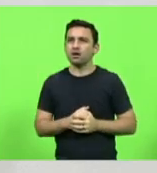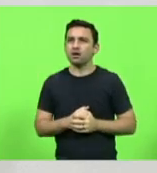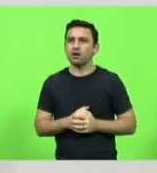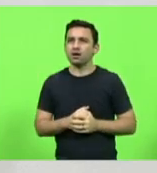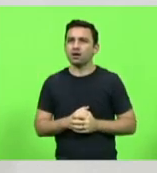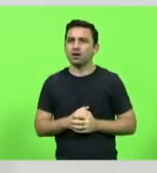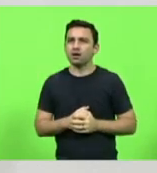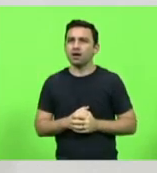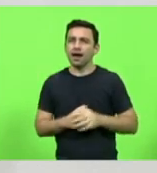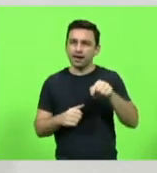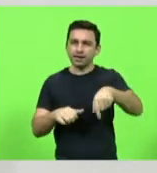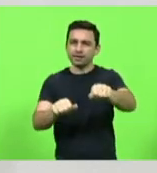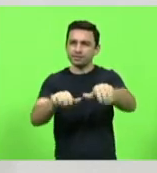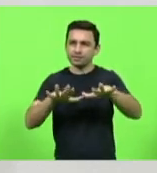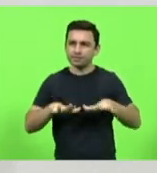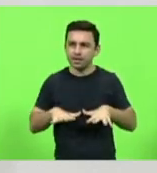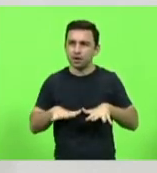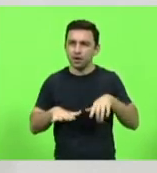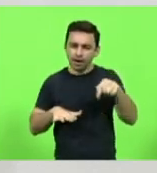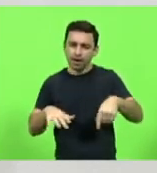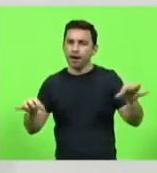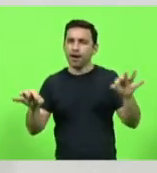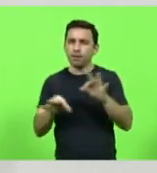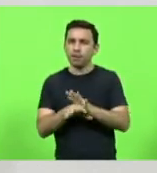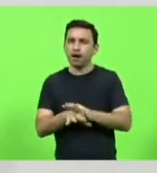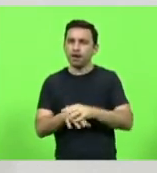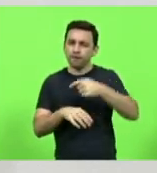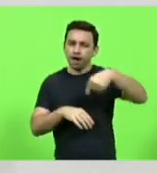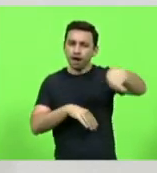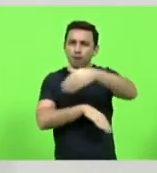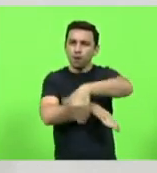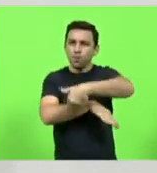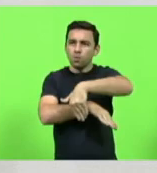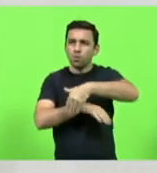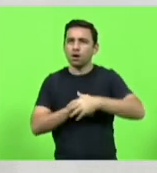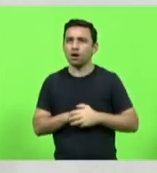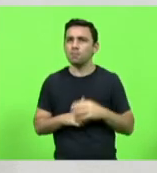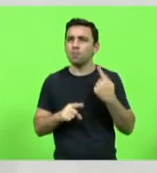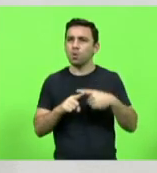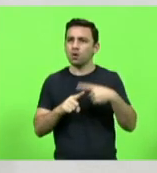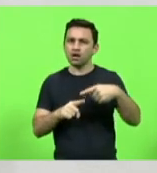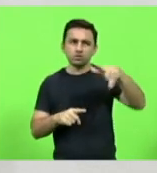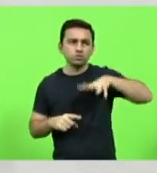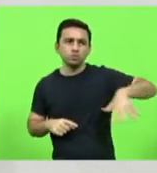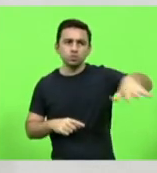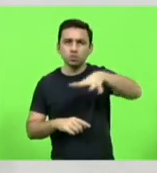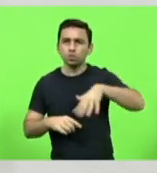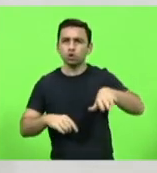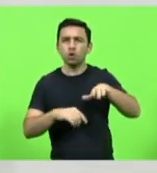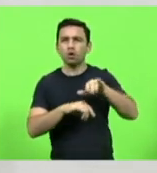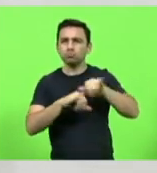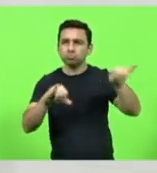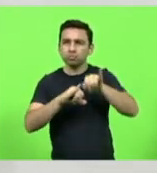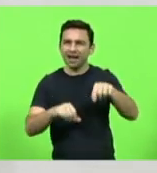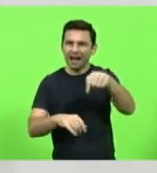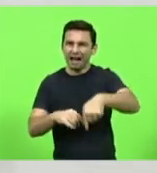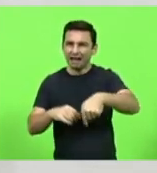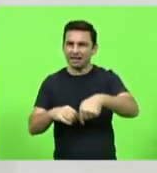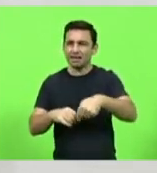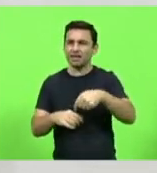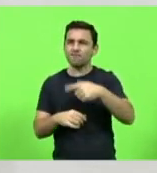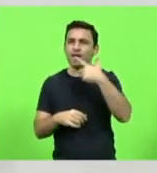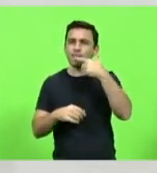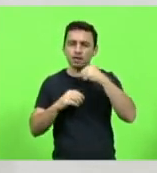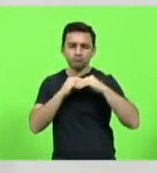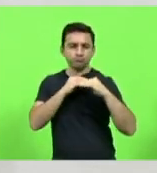quando a sessão acabar aqui hoje e a gente for para a rua. Porque a rua é que vale a pena, não é no tapete vermelho, mas